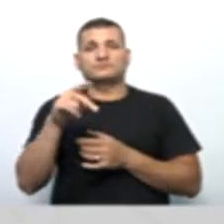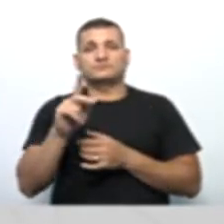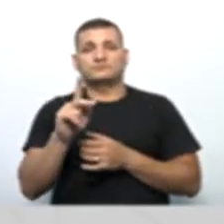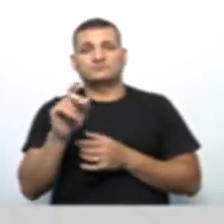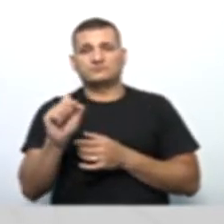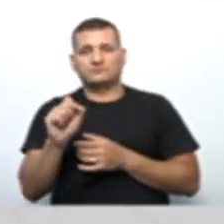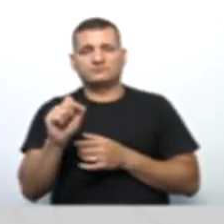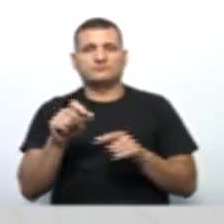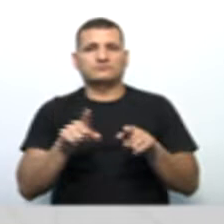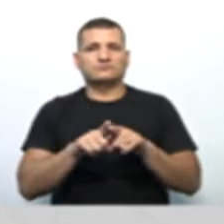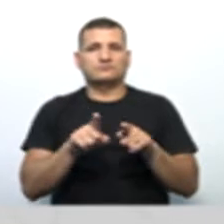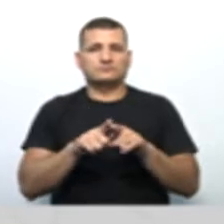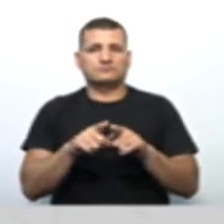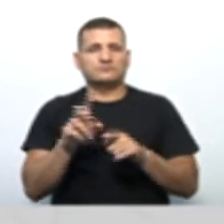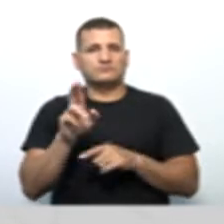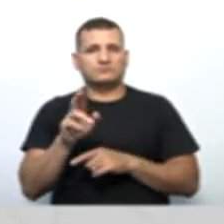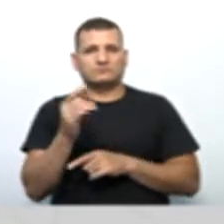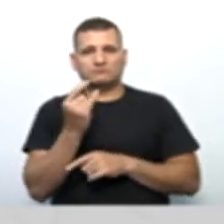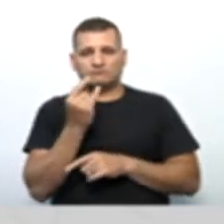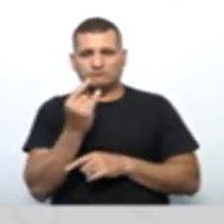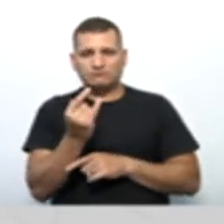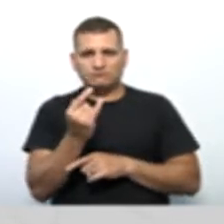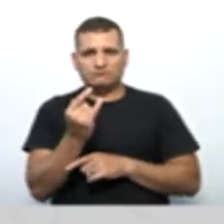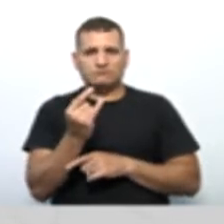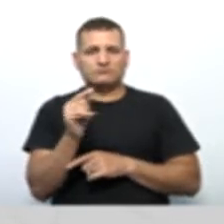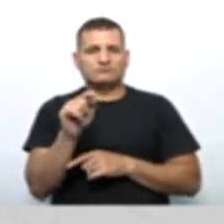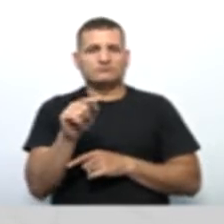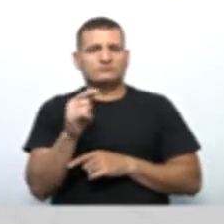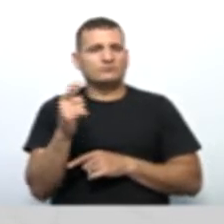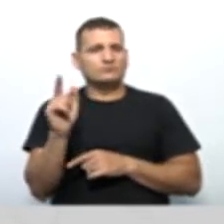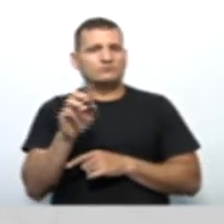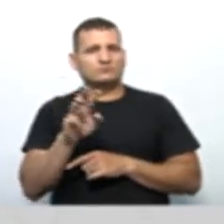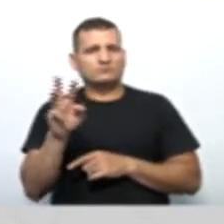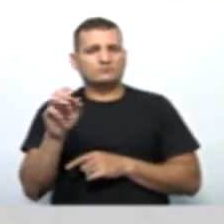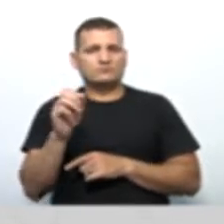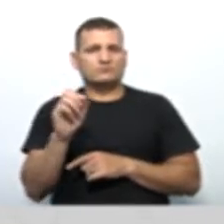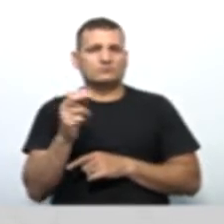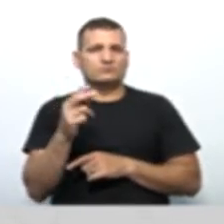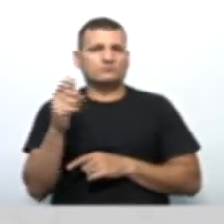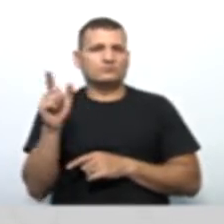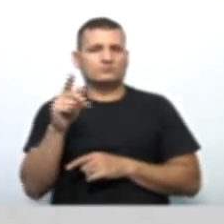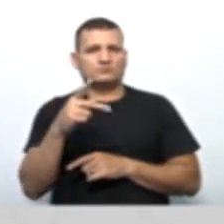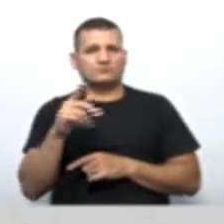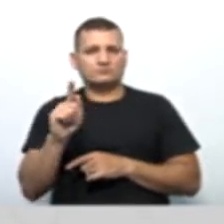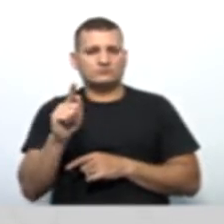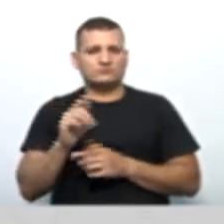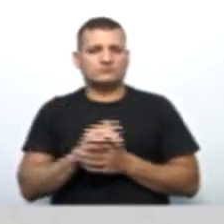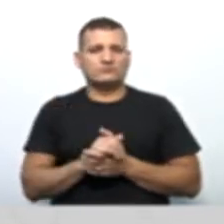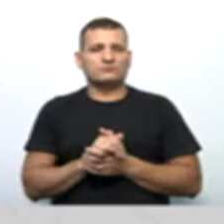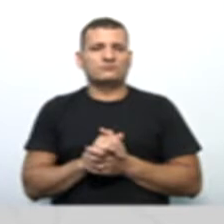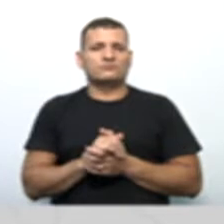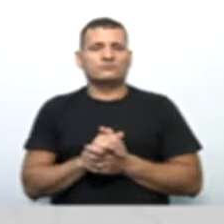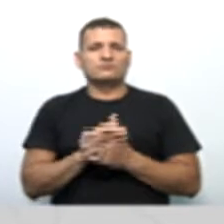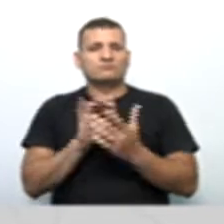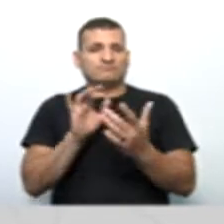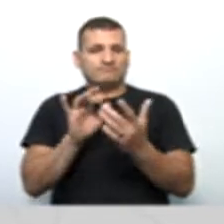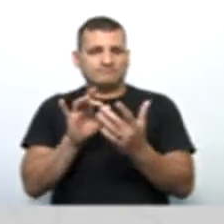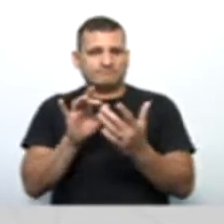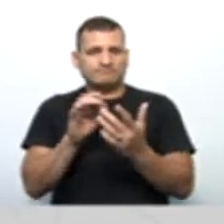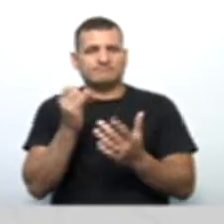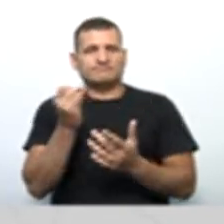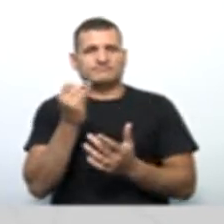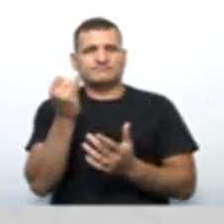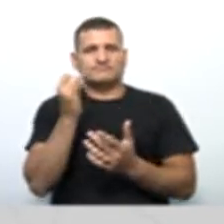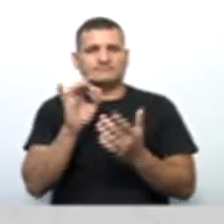atrair o usuário que você possa colocar pra outros sites outras páginas o contato sempre falei você tem que ter esse contato